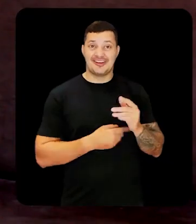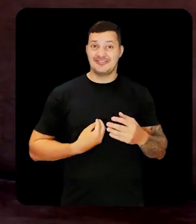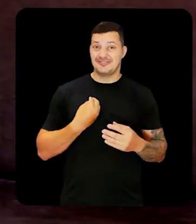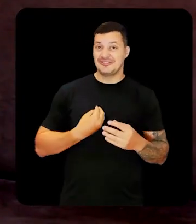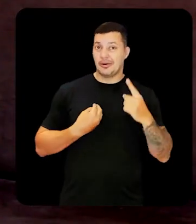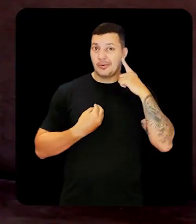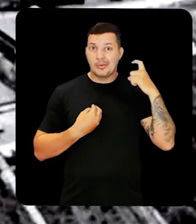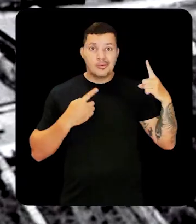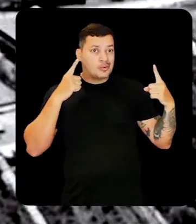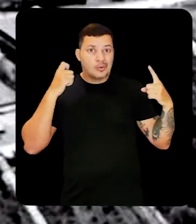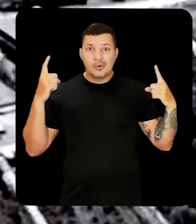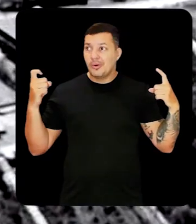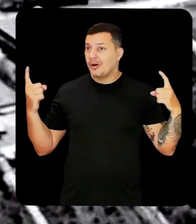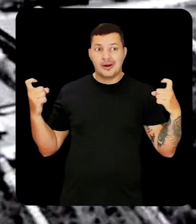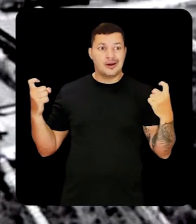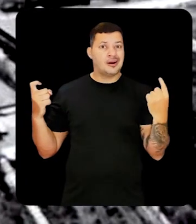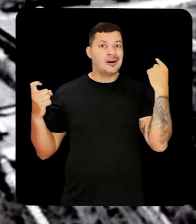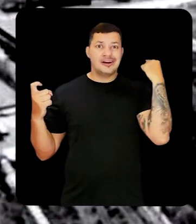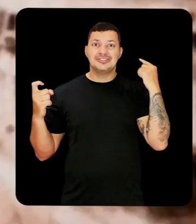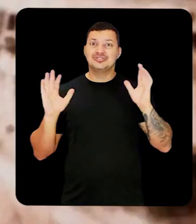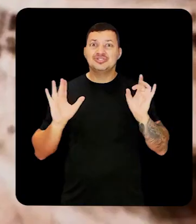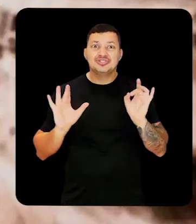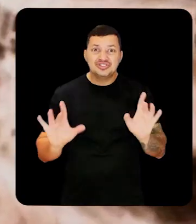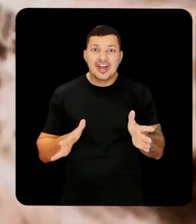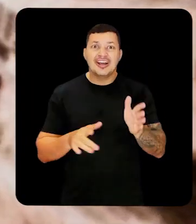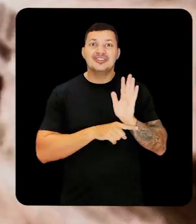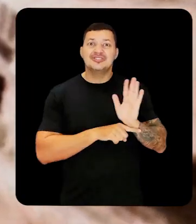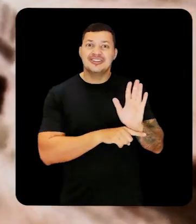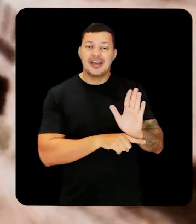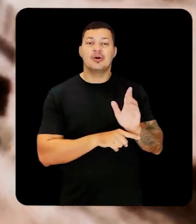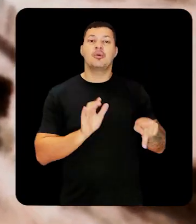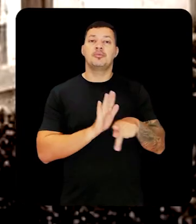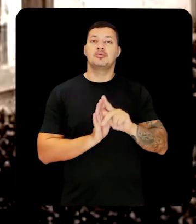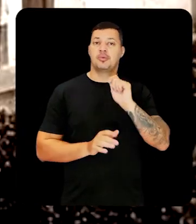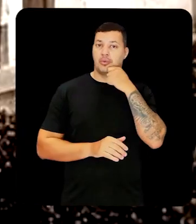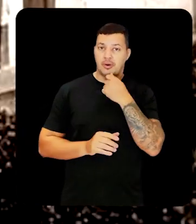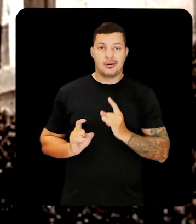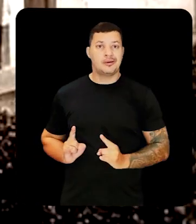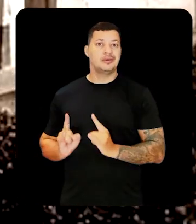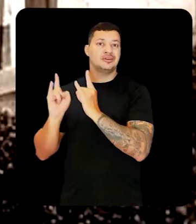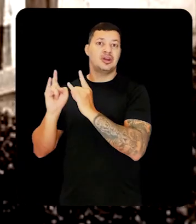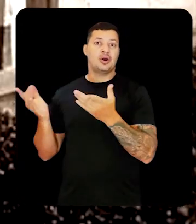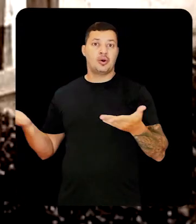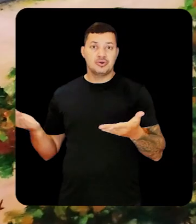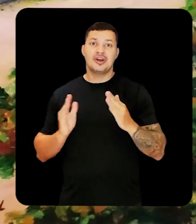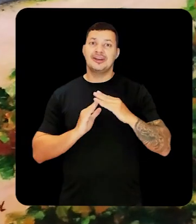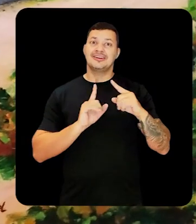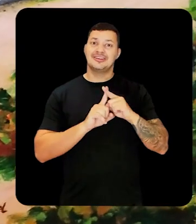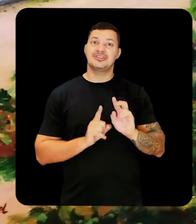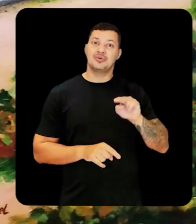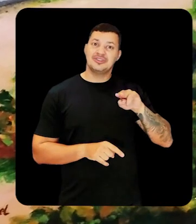de São Miguel Alde, que hoje onde o eixo era cinema, que era também dono da padaria do prédio aqui, onde é a